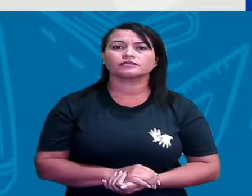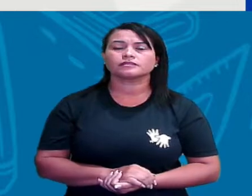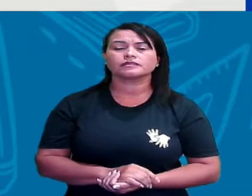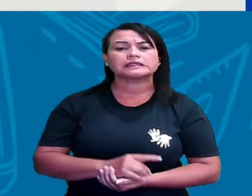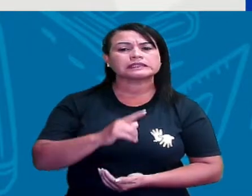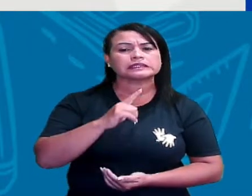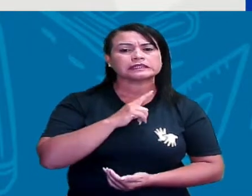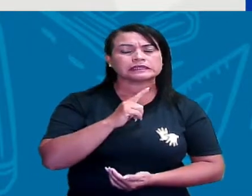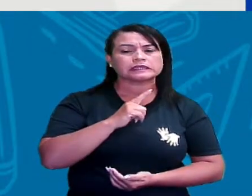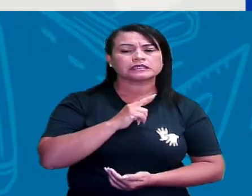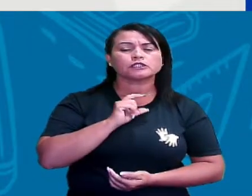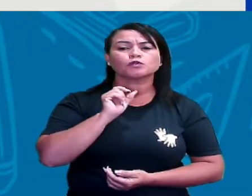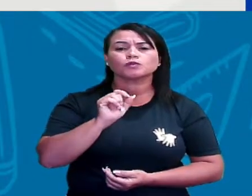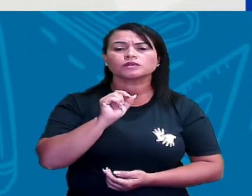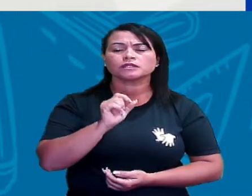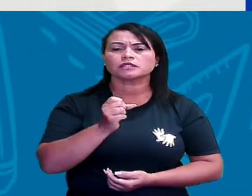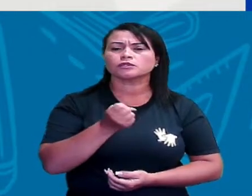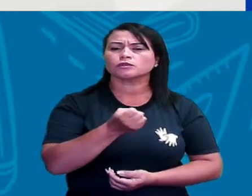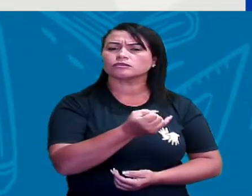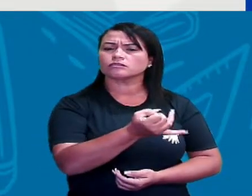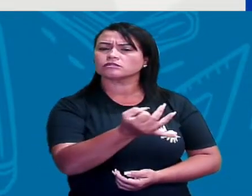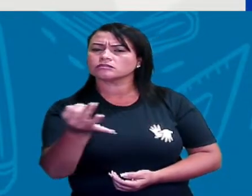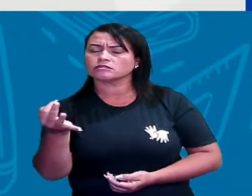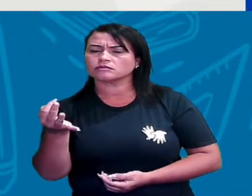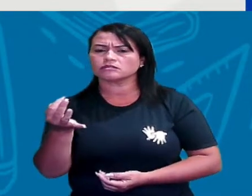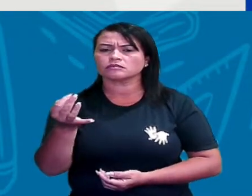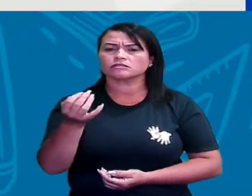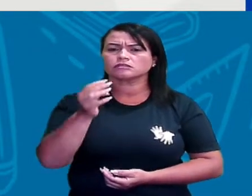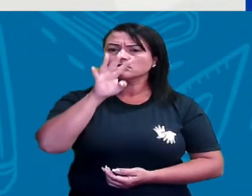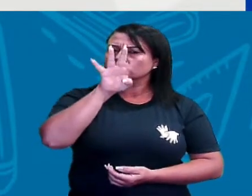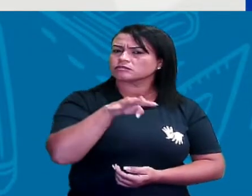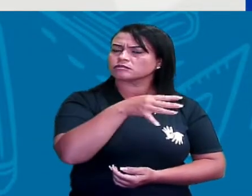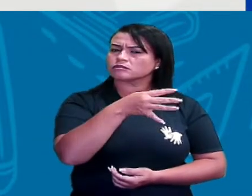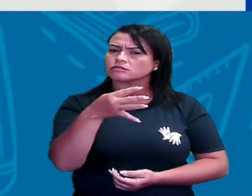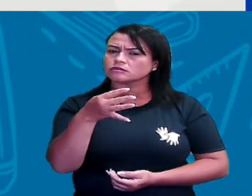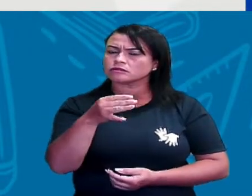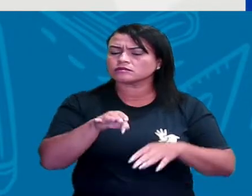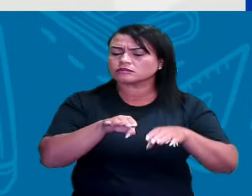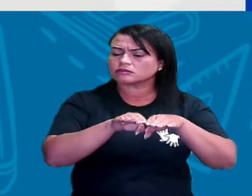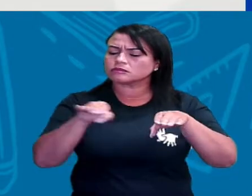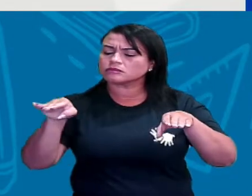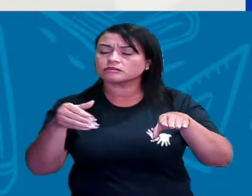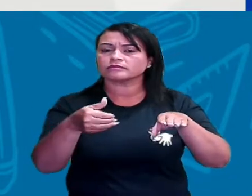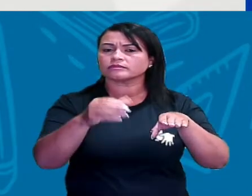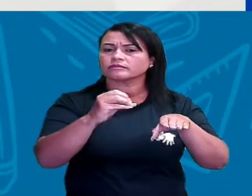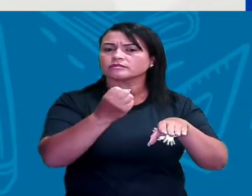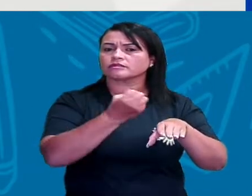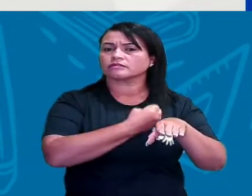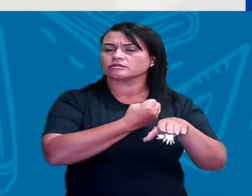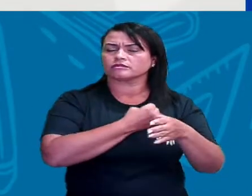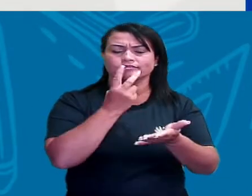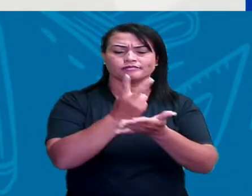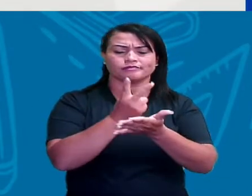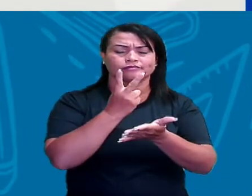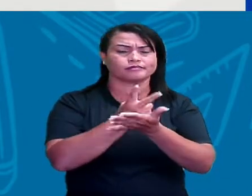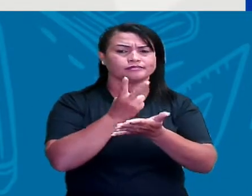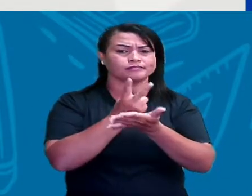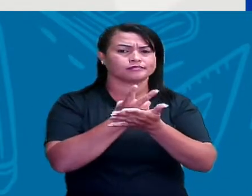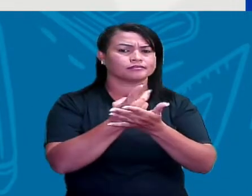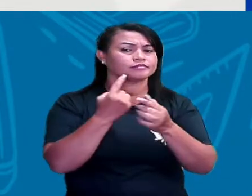No sistema de numeração decimal, a base é o número 10. Por que a base é o número 10? Porque nós